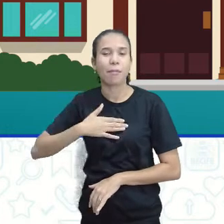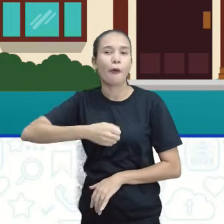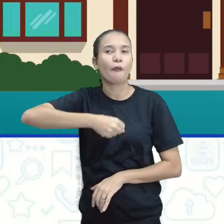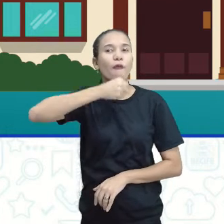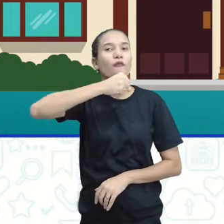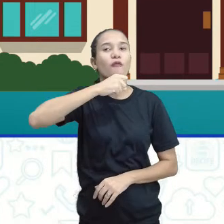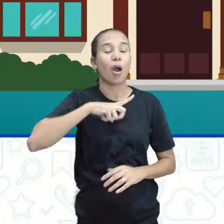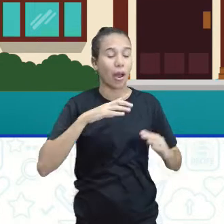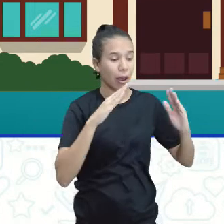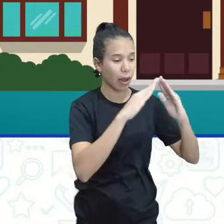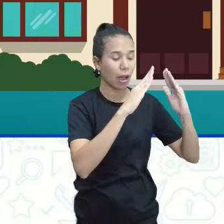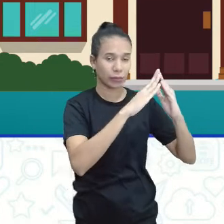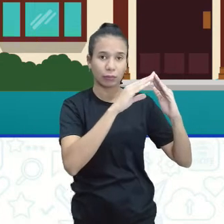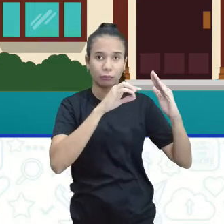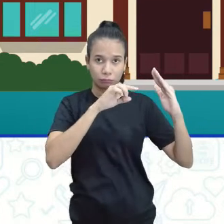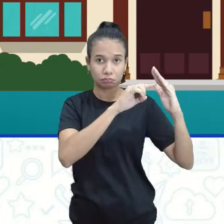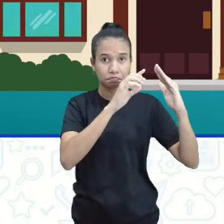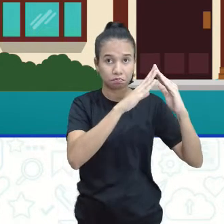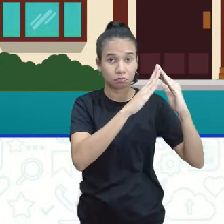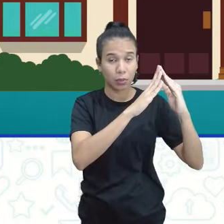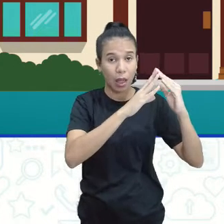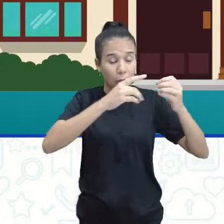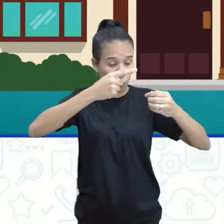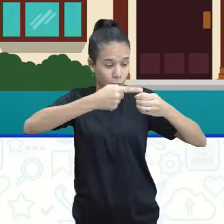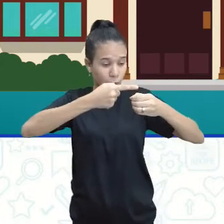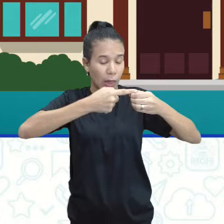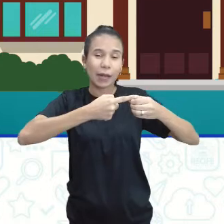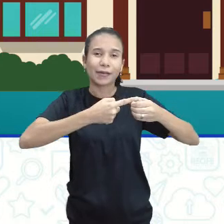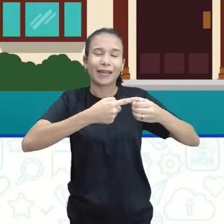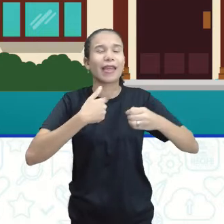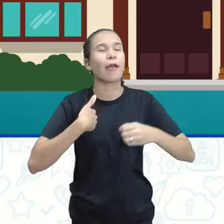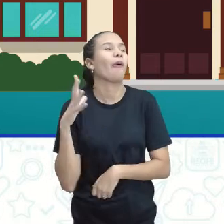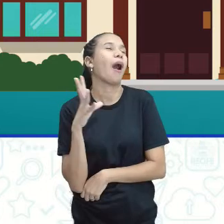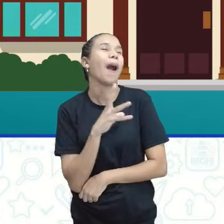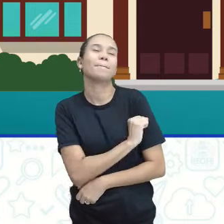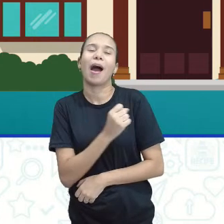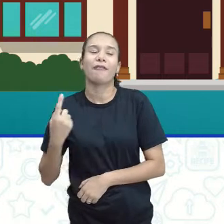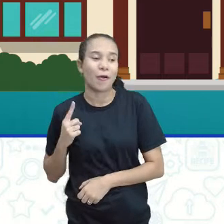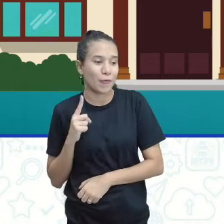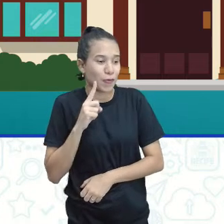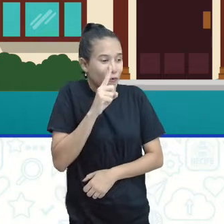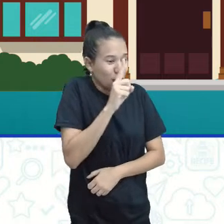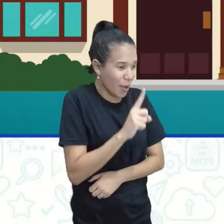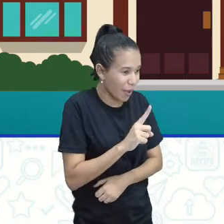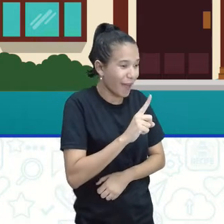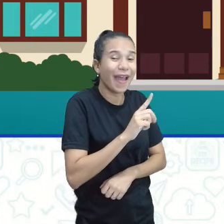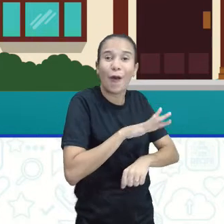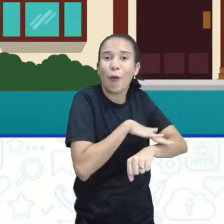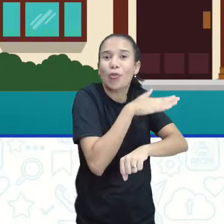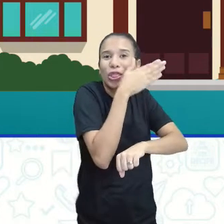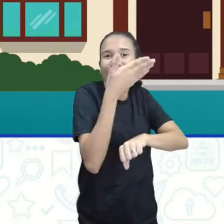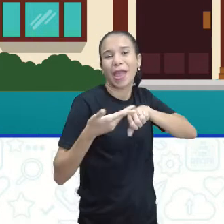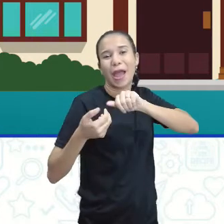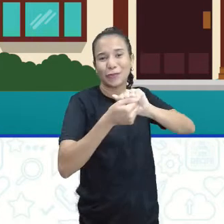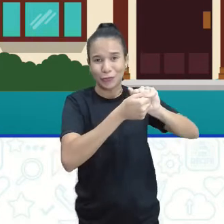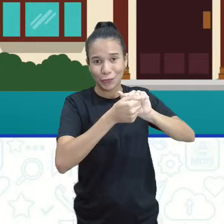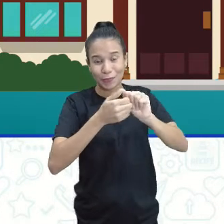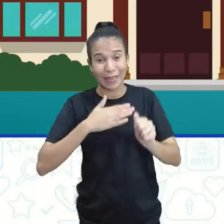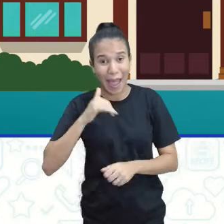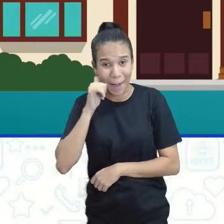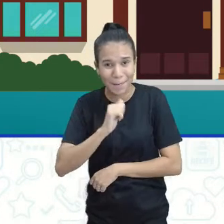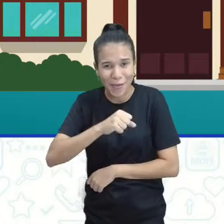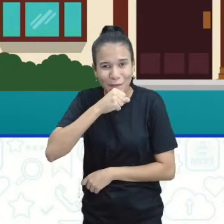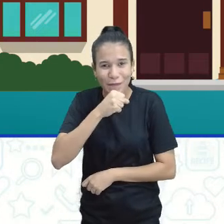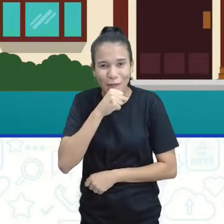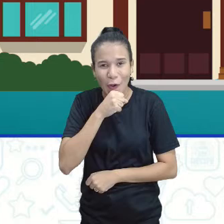avós moravam em uma casa no interior e eu amava passar os dias com eles. Minha avó